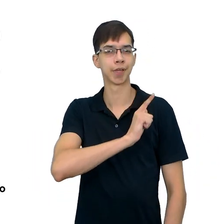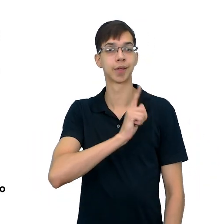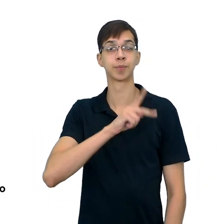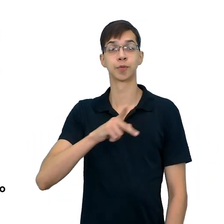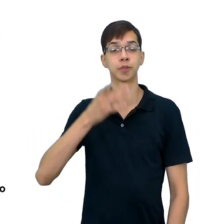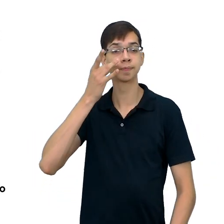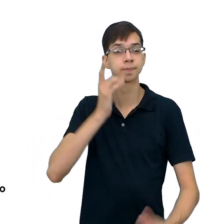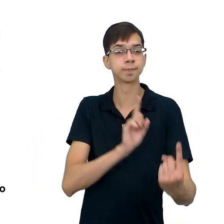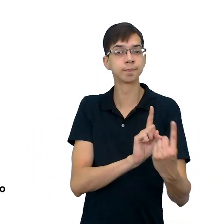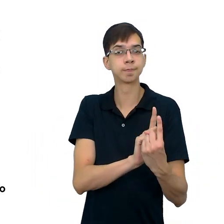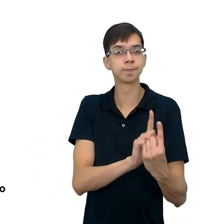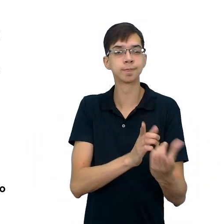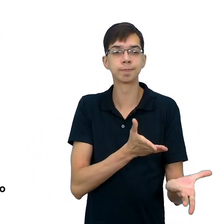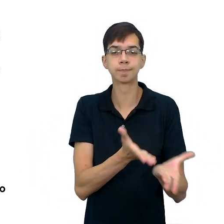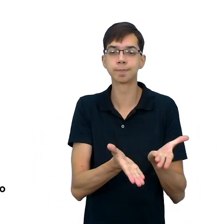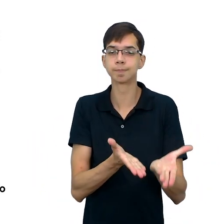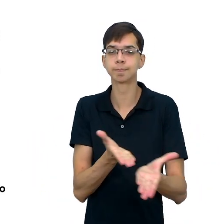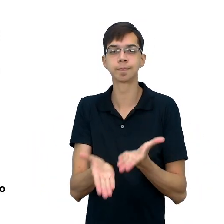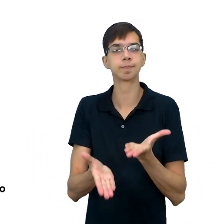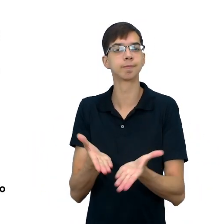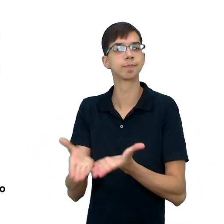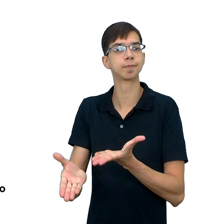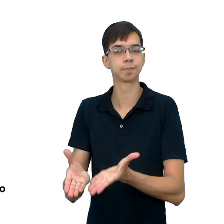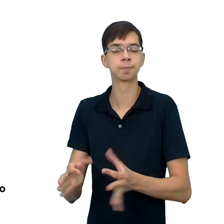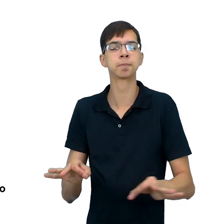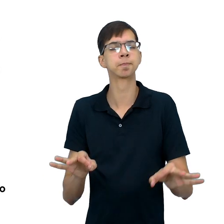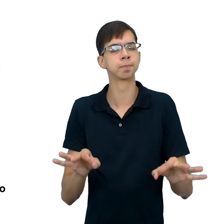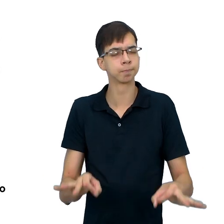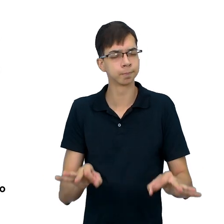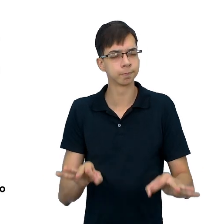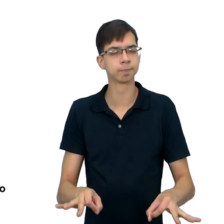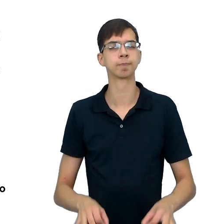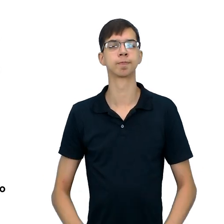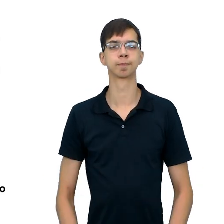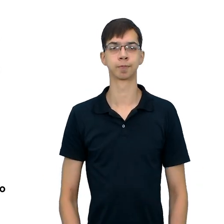né, e o que também vai garantir aí um acompanhamento mais